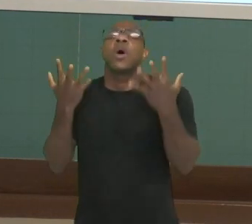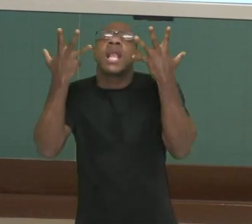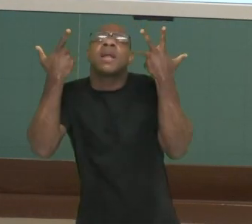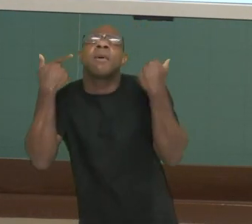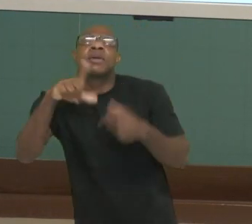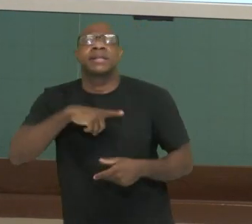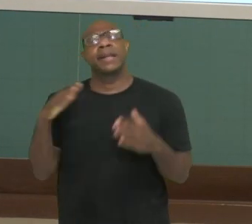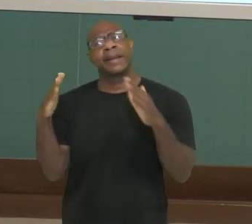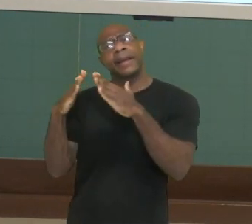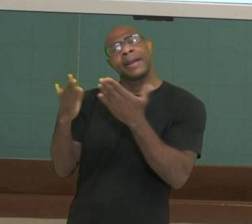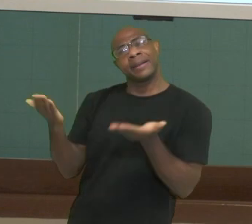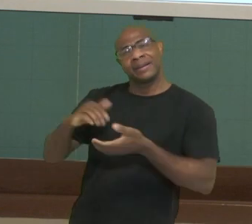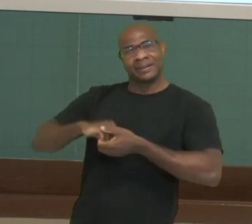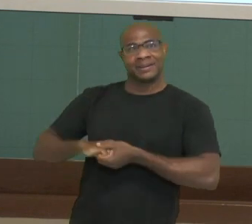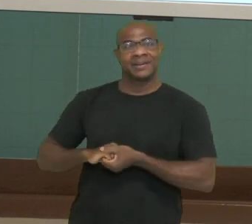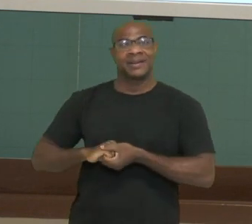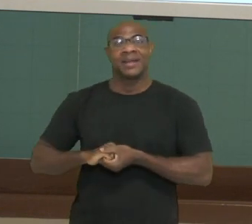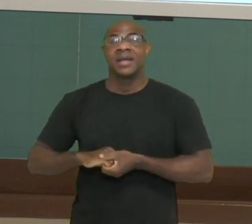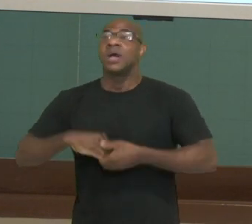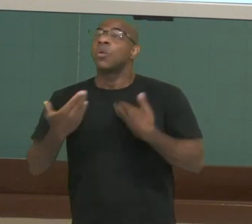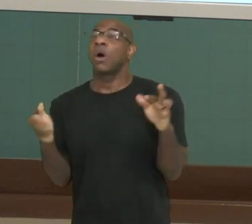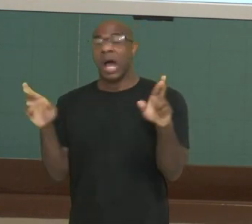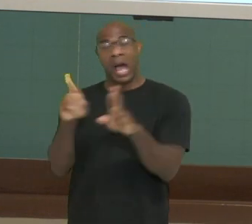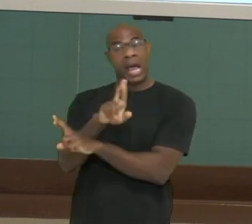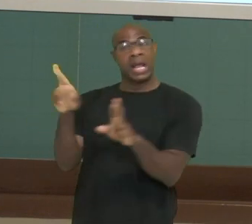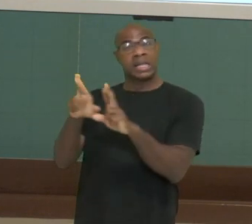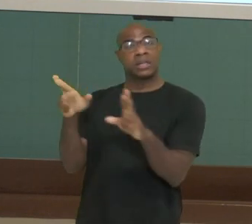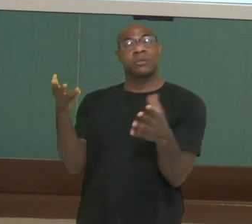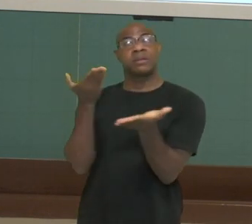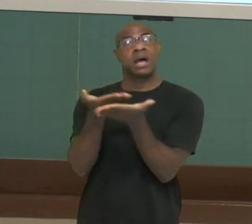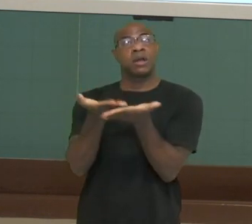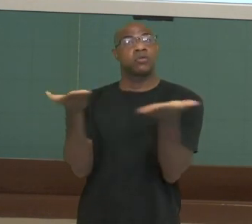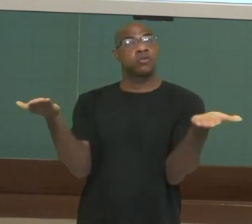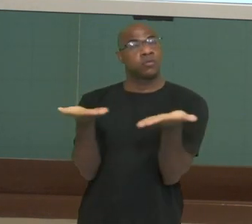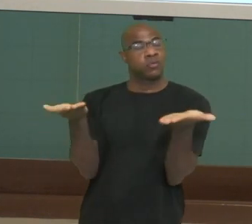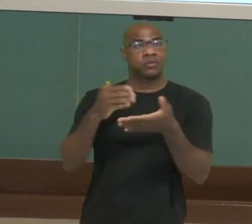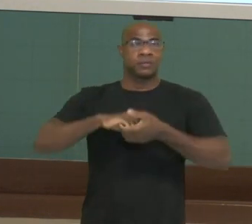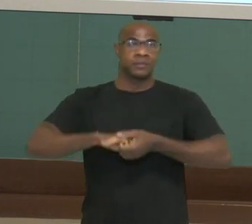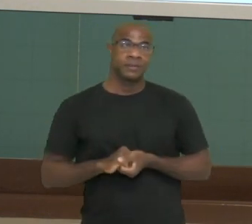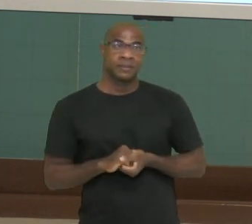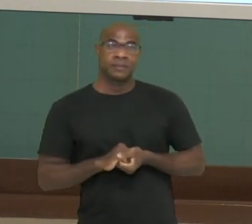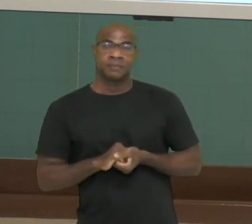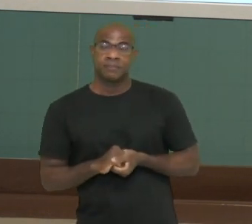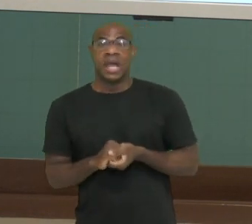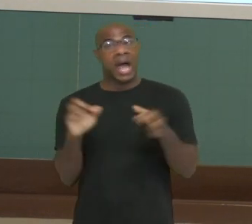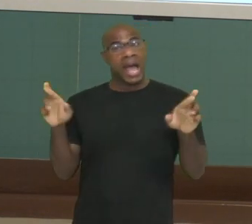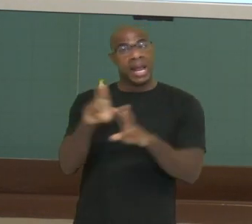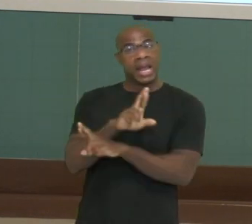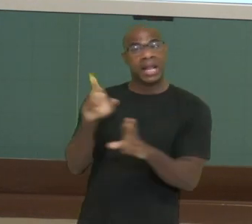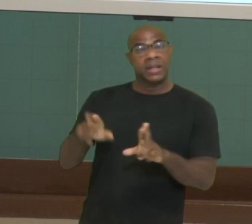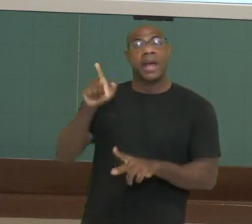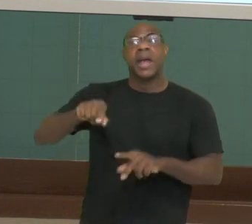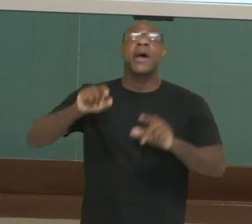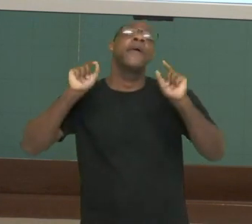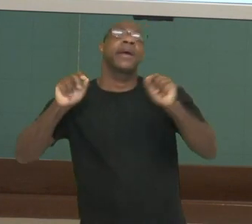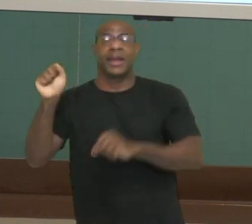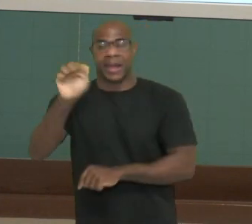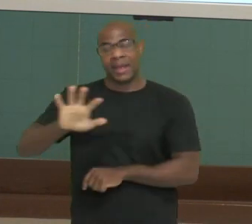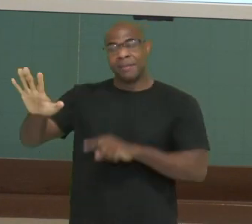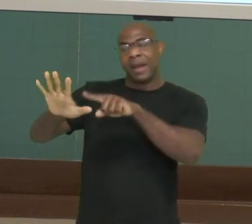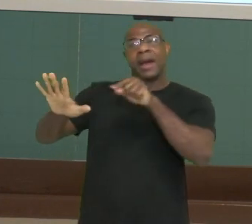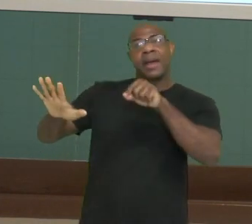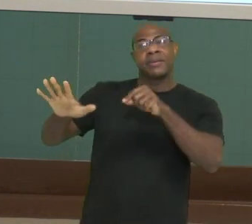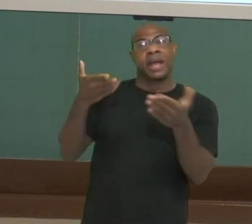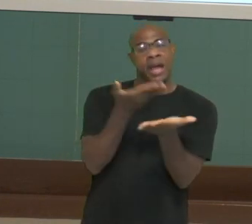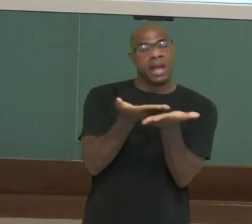casa? E qual é a nossa relação com essa aula de hoje? Então, a relação dessa imagem com